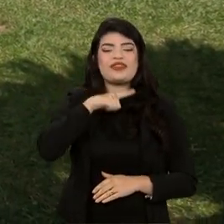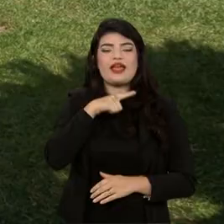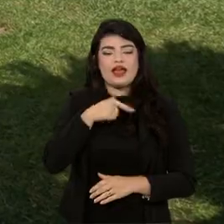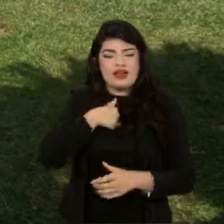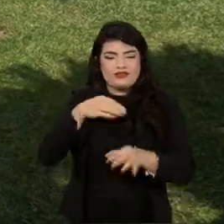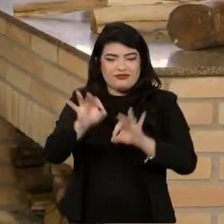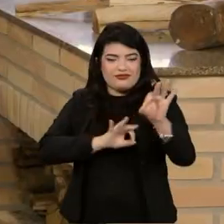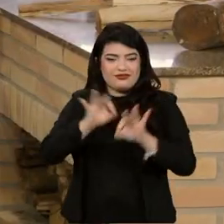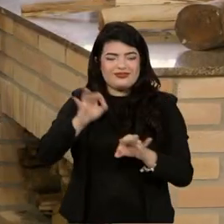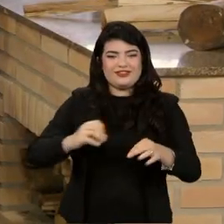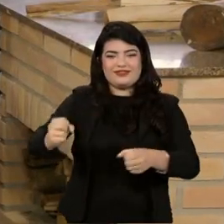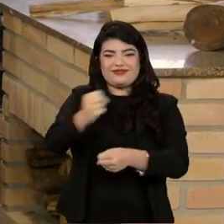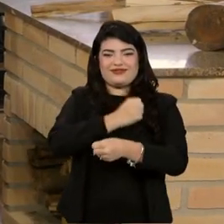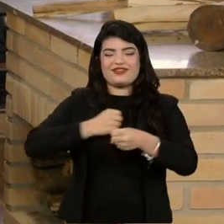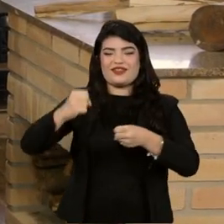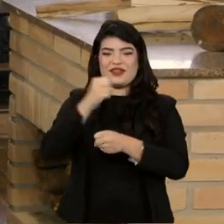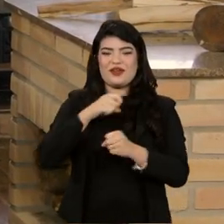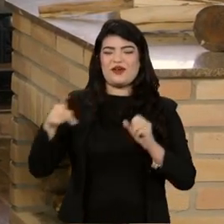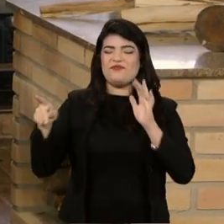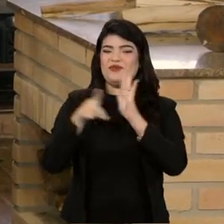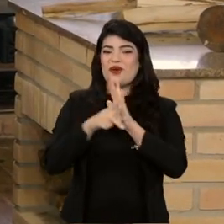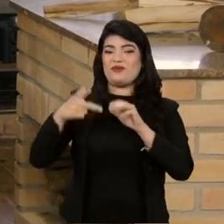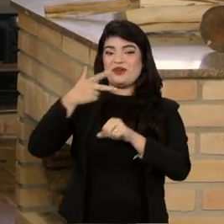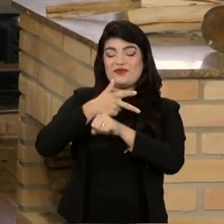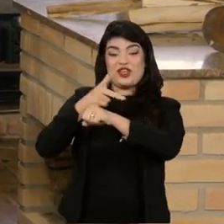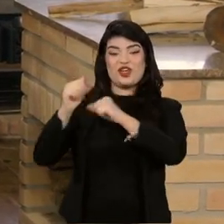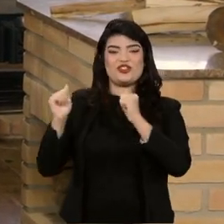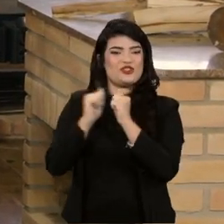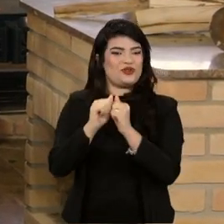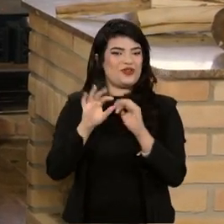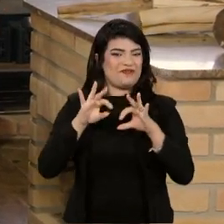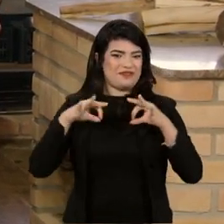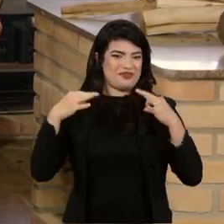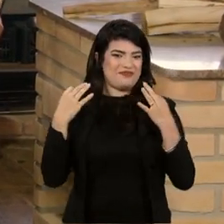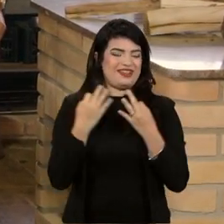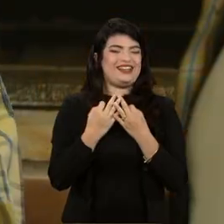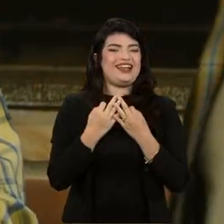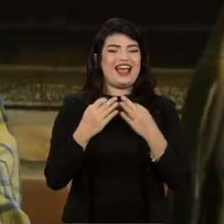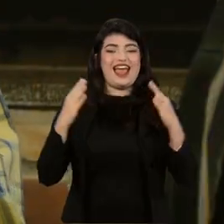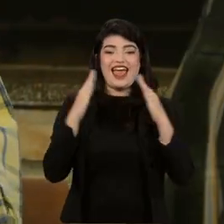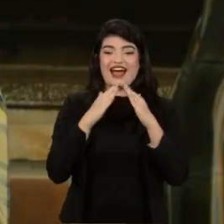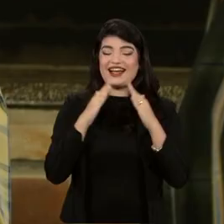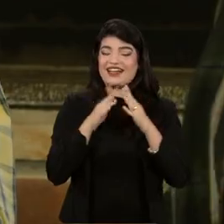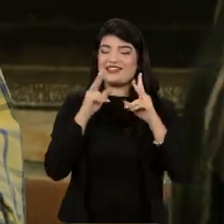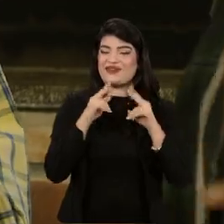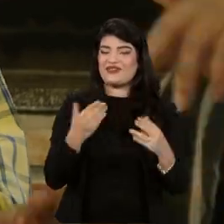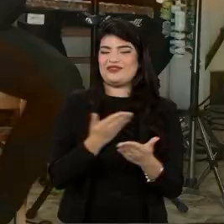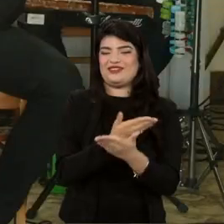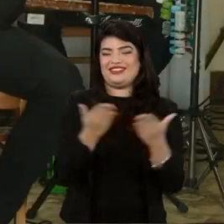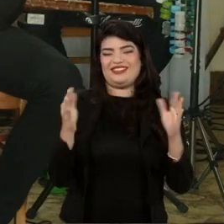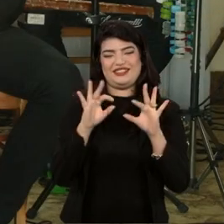essa. Um programa em família hoje, né, compadre? É a casa de vocês. Nós somos uma